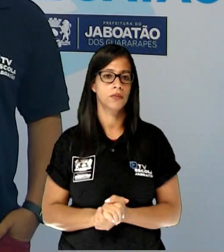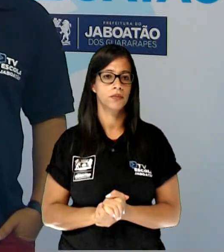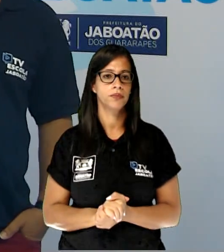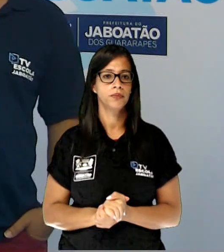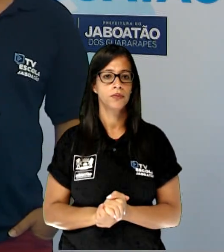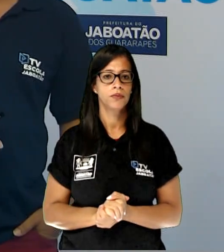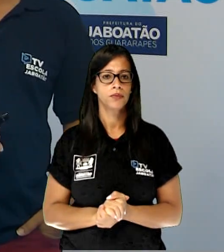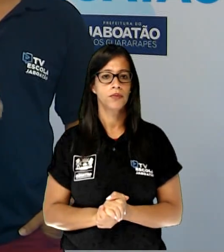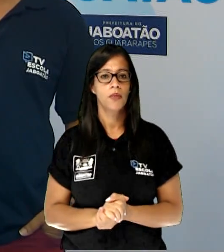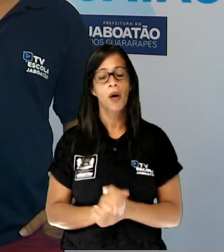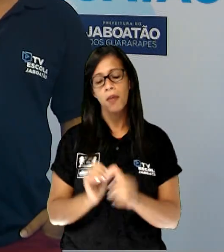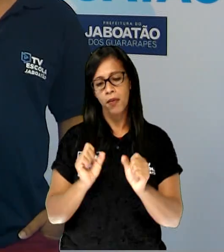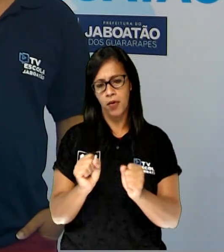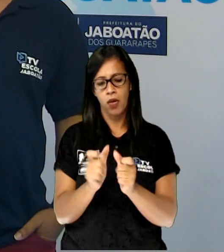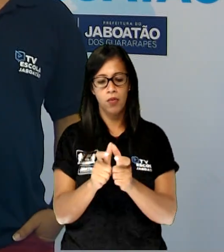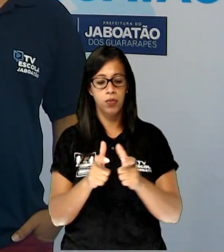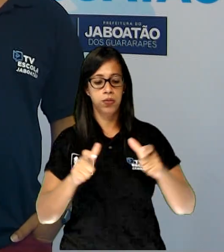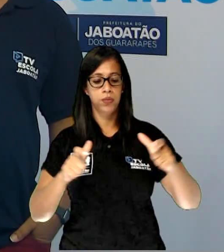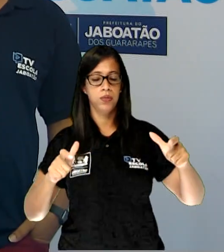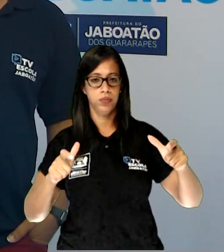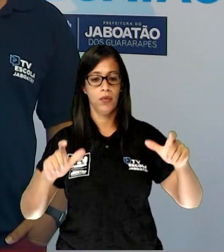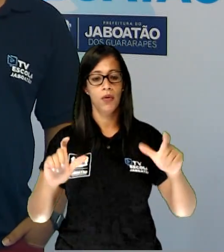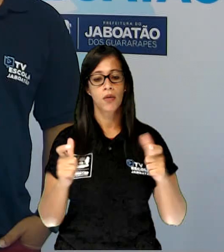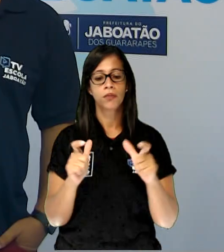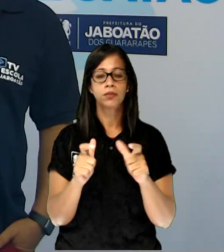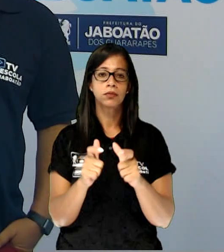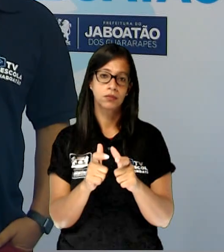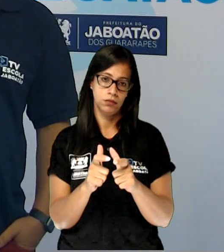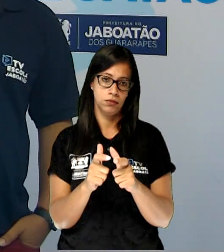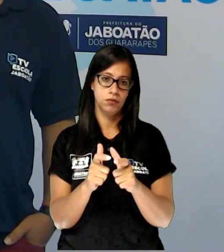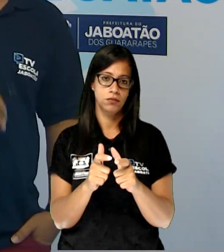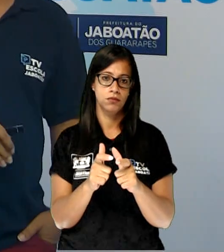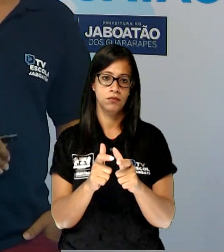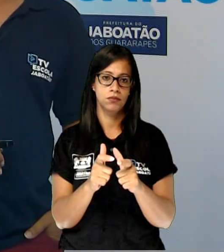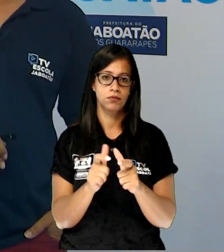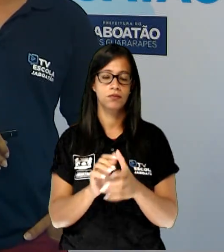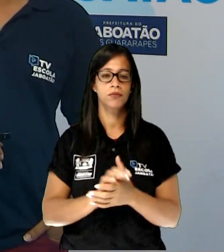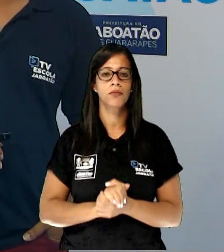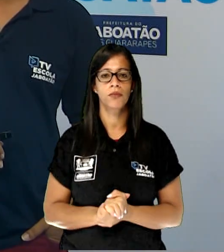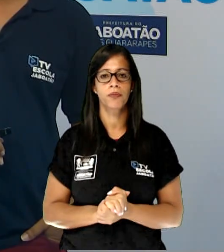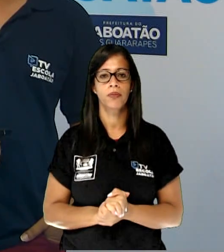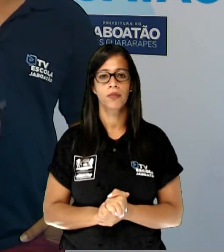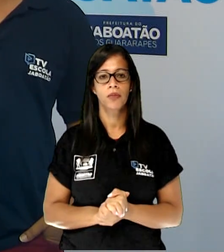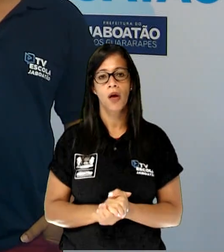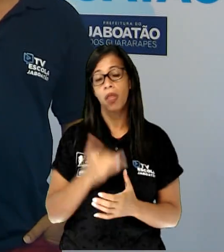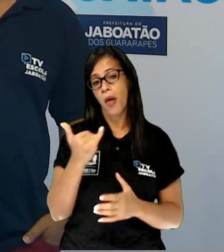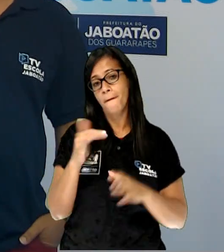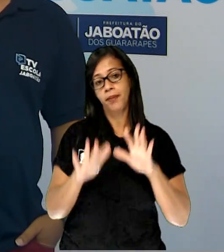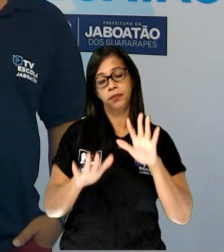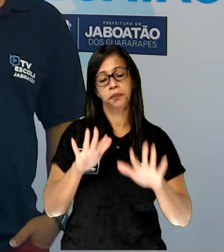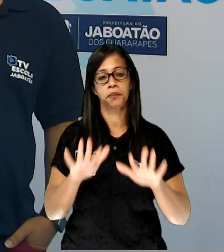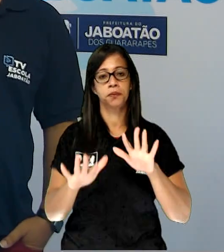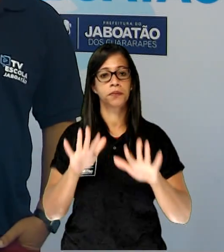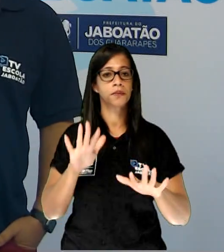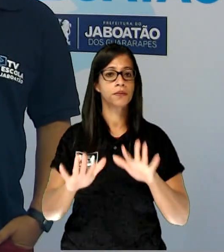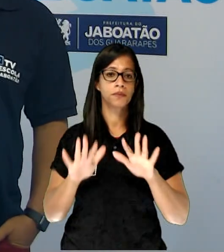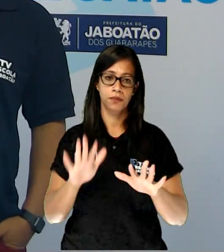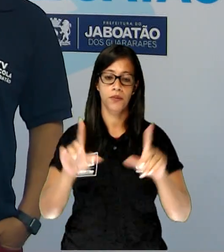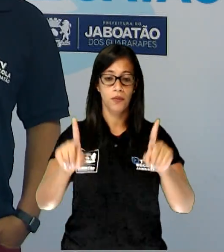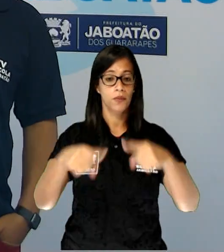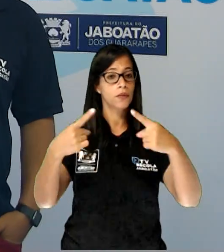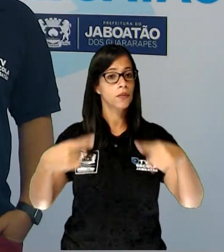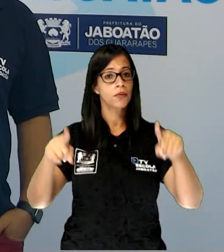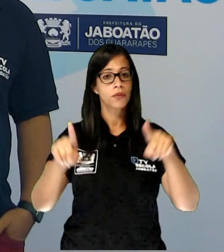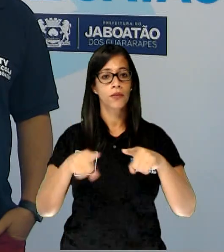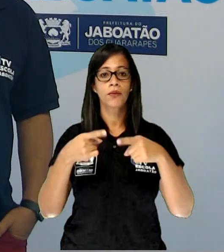ou menor, vai depender da obra que é escrita para aquela orquestra tocar. Existem compositores que exigem